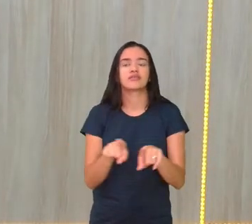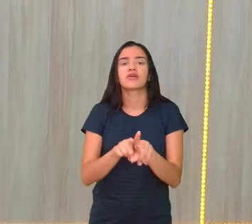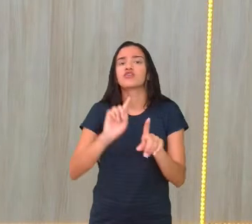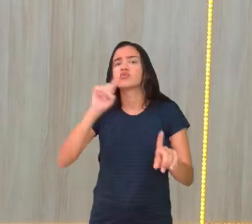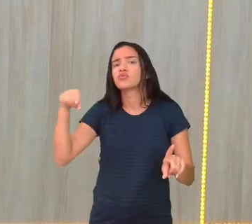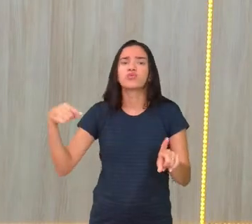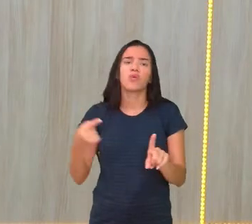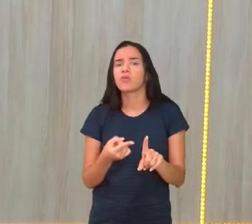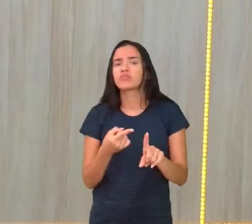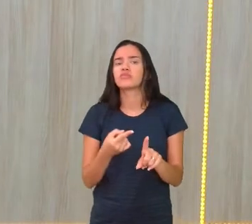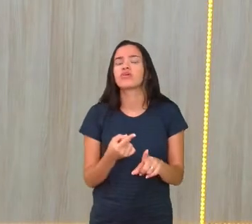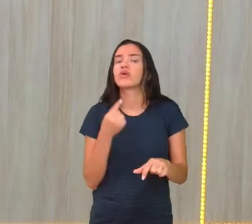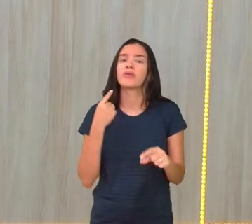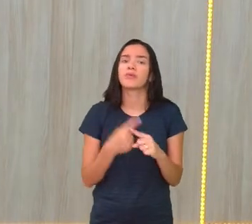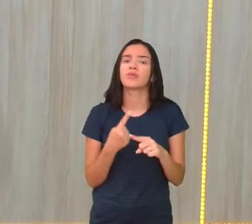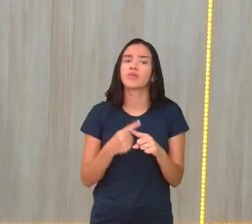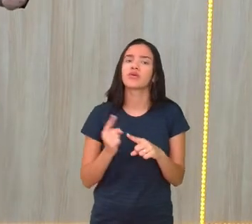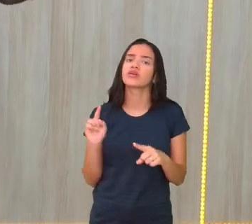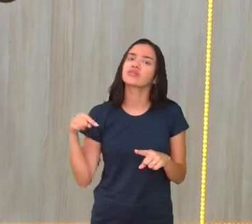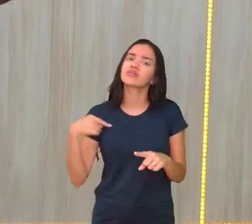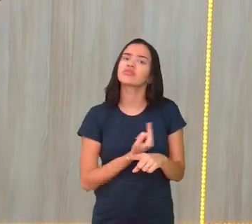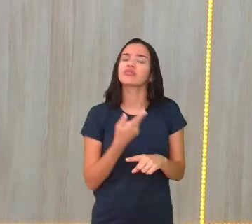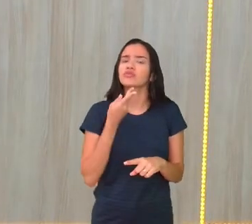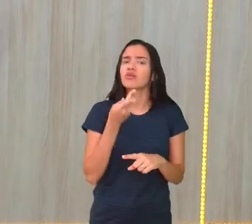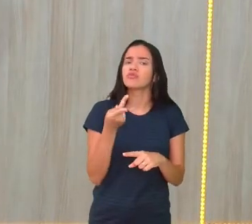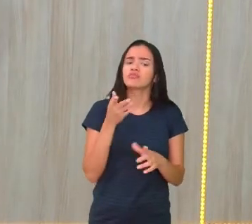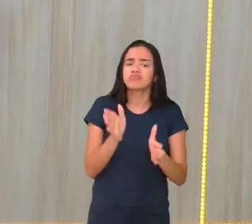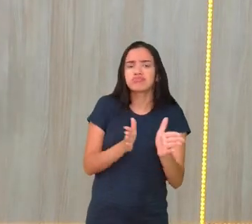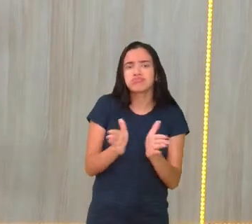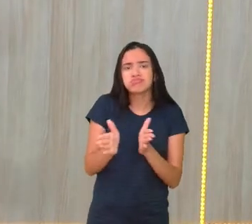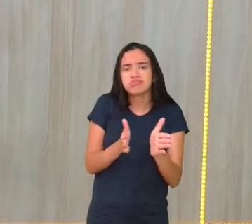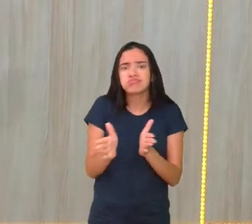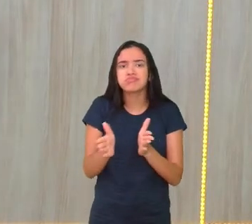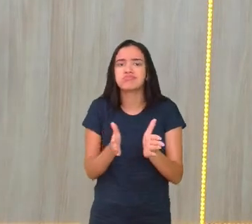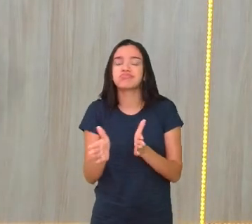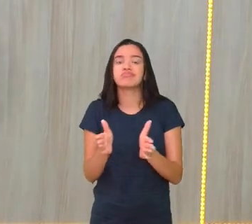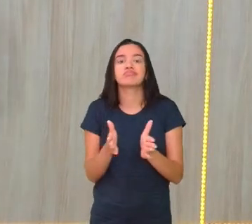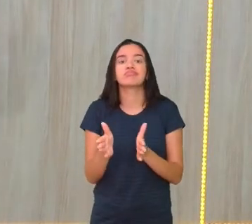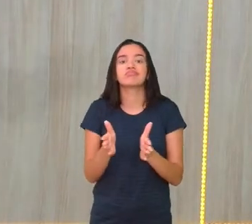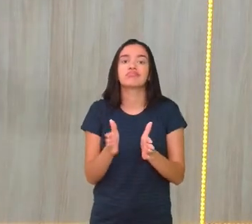objetivo secundário, porque a gente está falando de um período de transição da